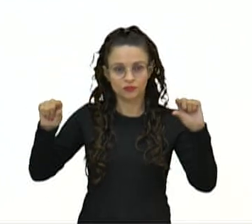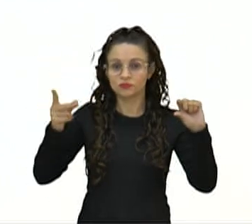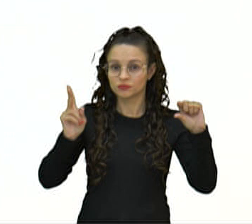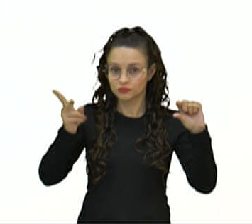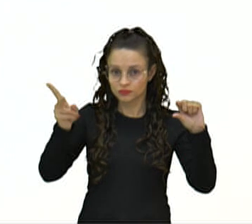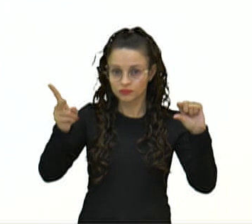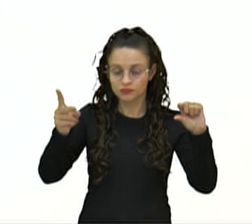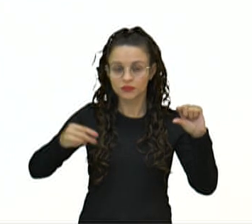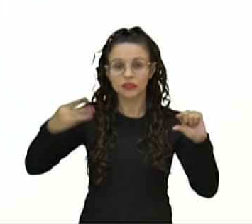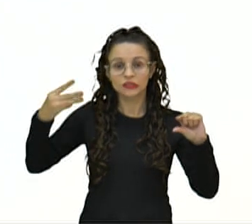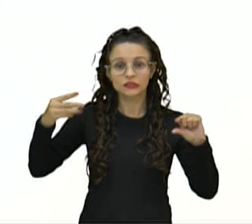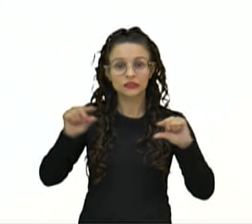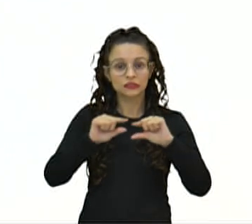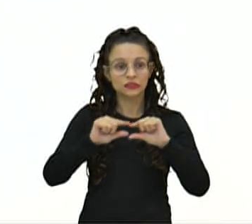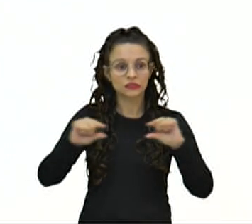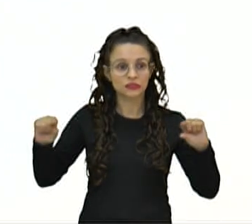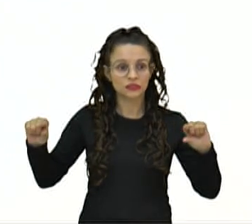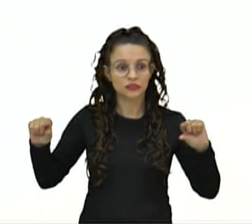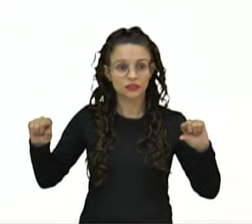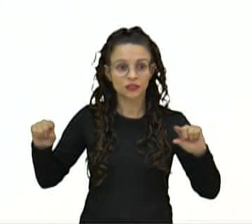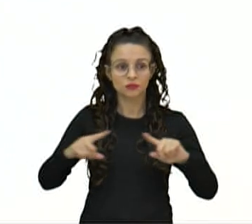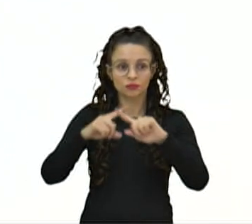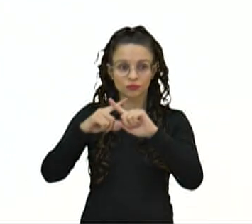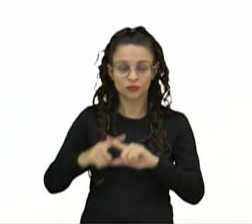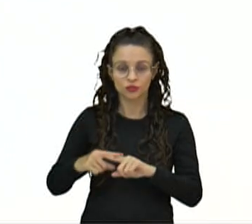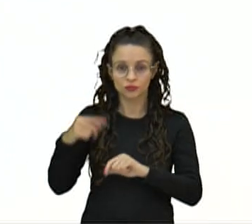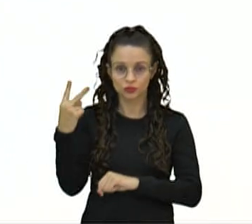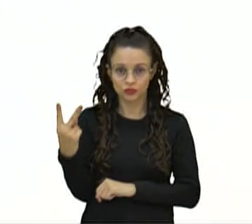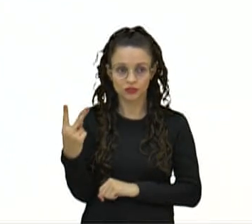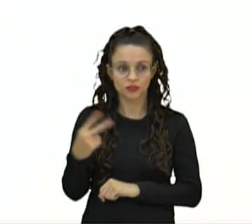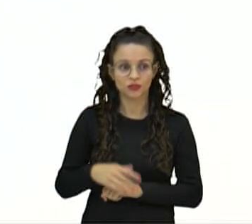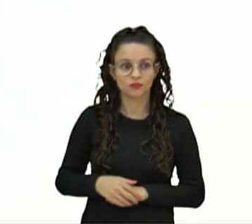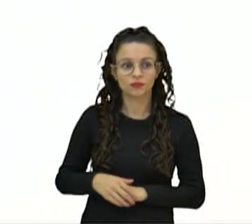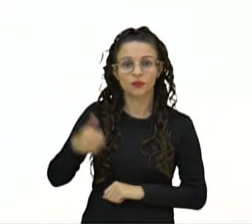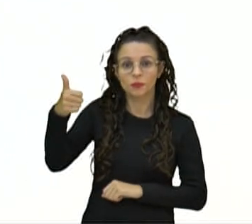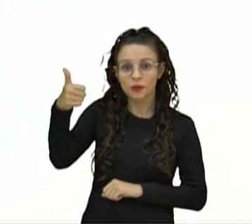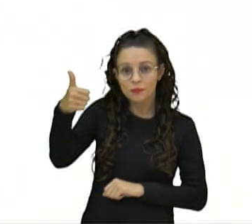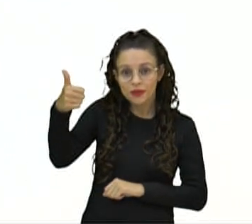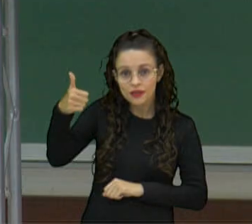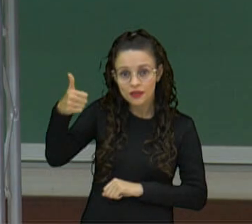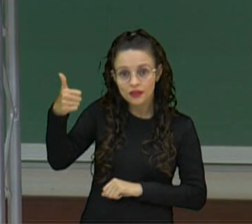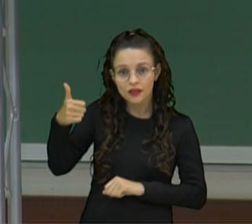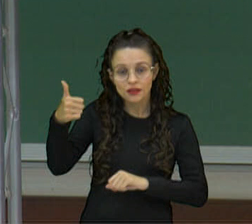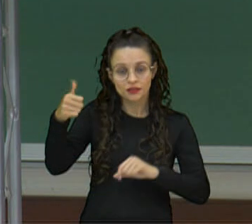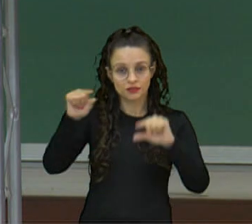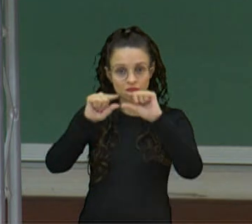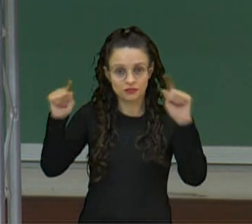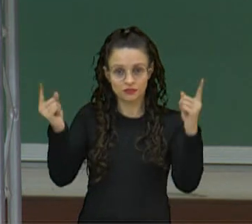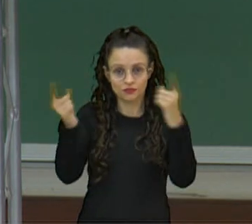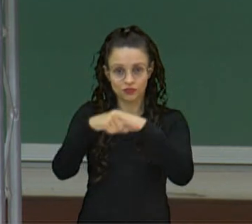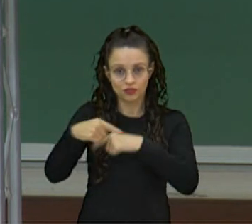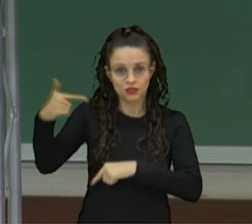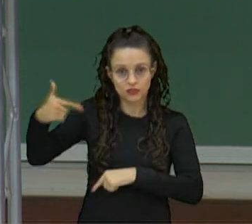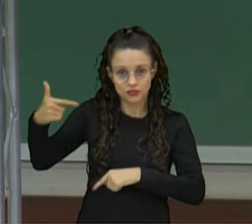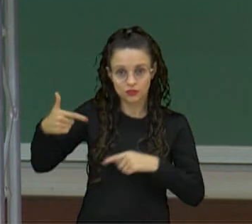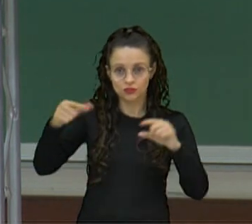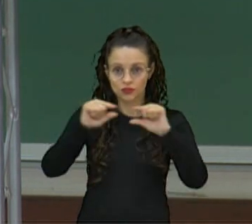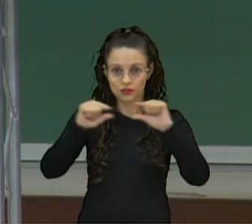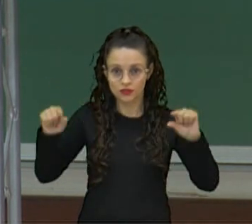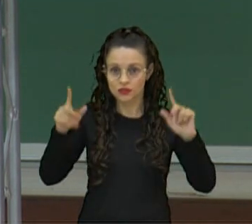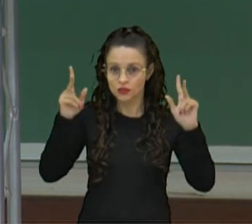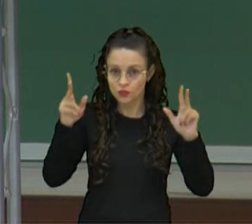mantida e a terceira multiplicada por 2. Então, a primeira invertida, a segunda igual e a